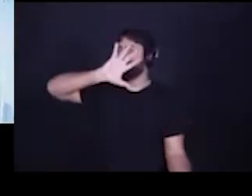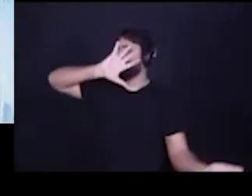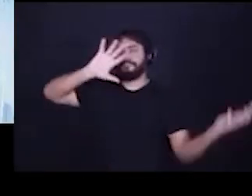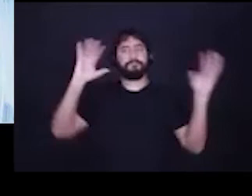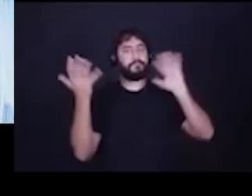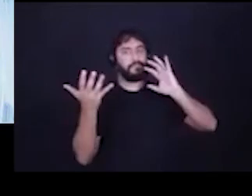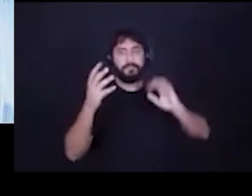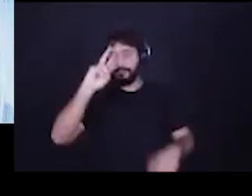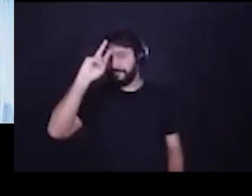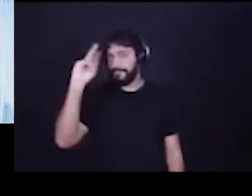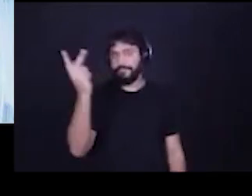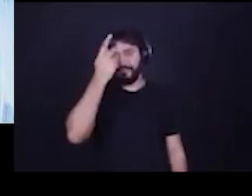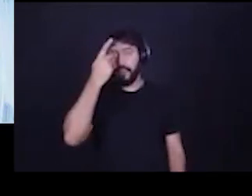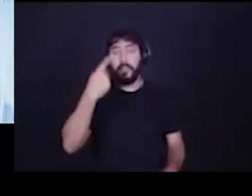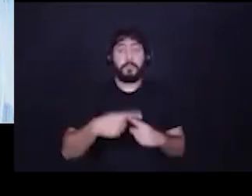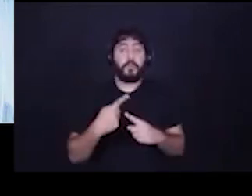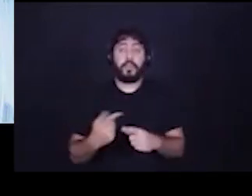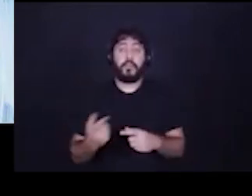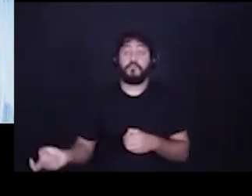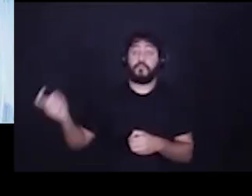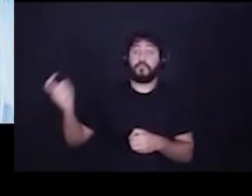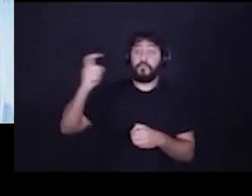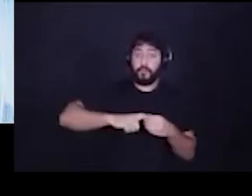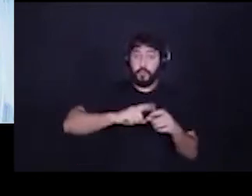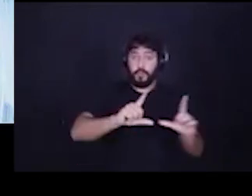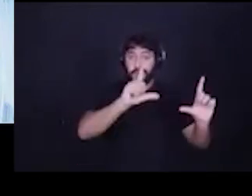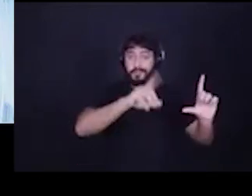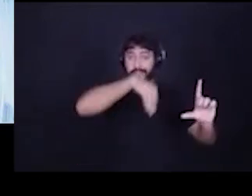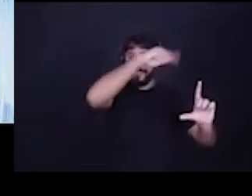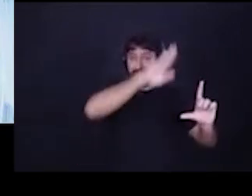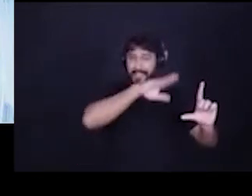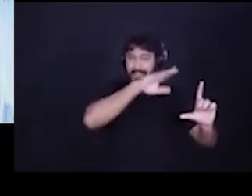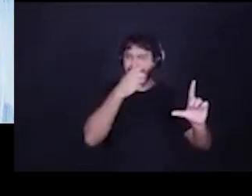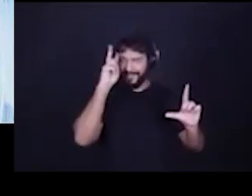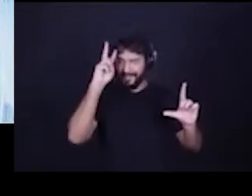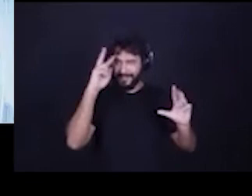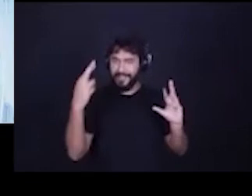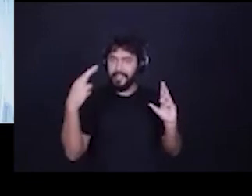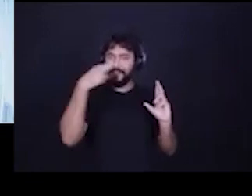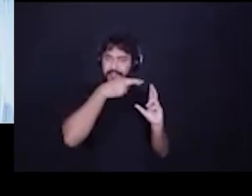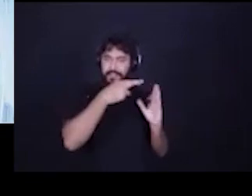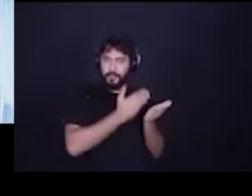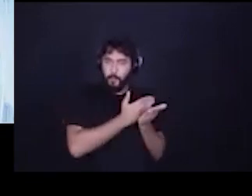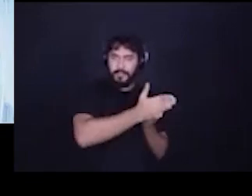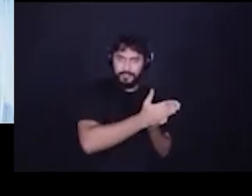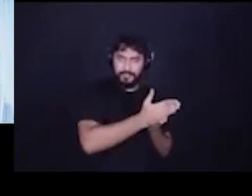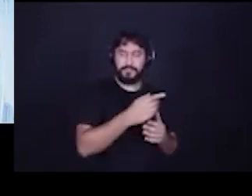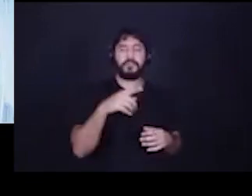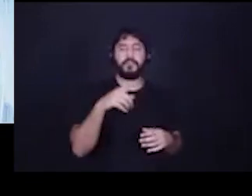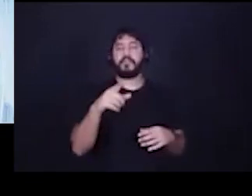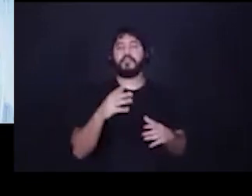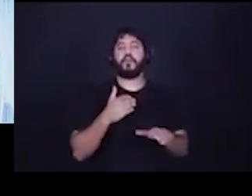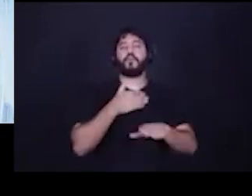novo para aquela tela que tinha sido ponto de partida, que estava na sala da casa dele quando a gente foi